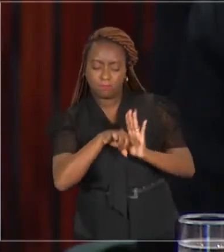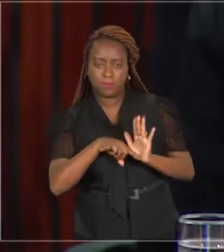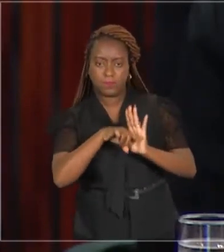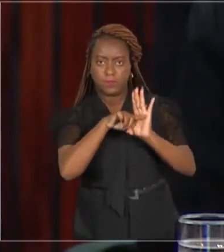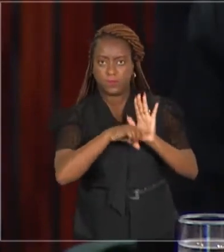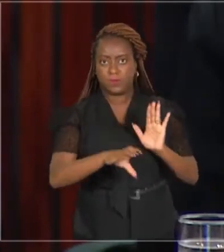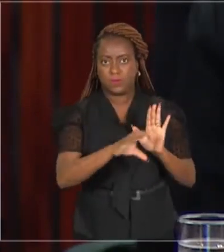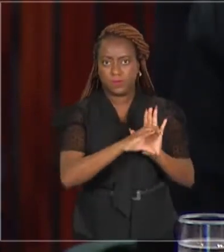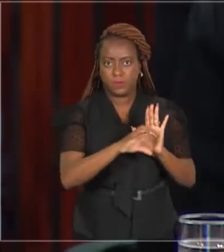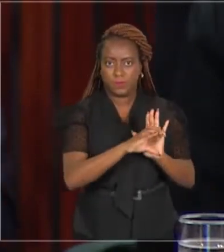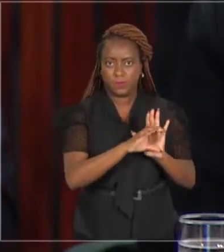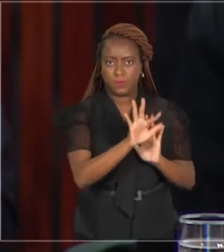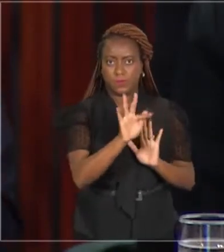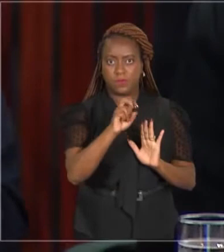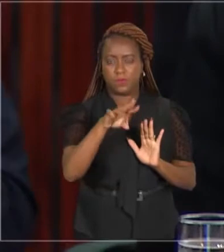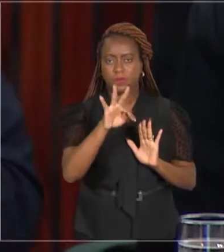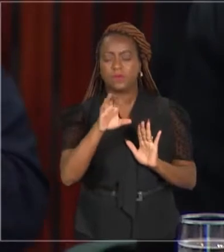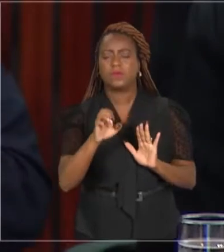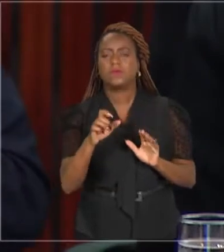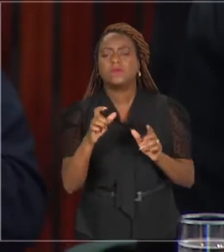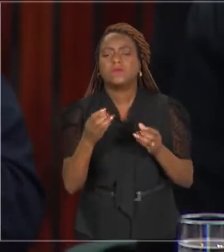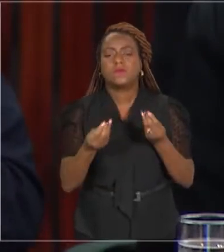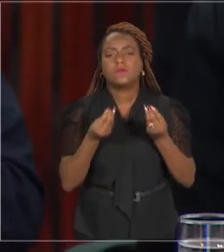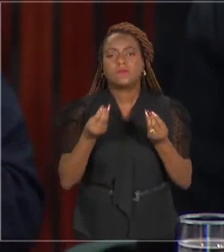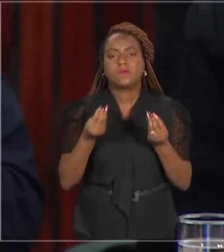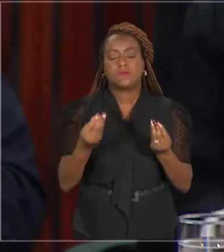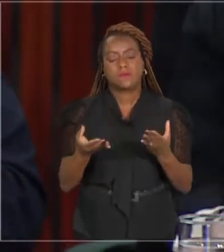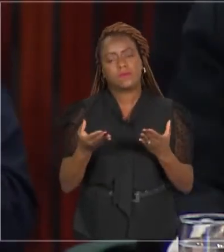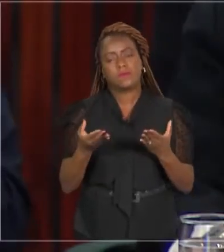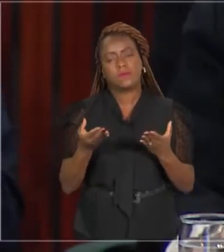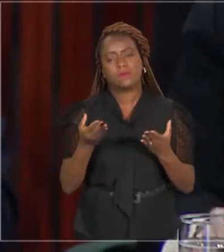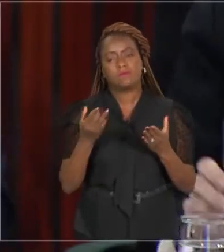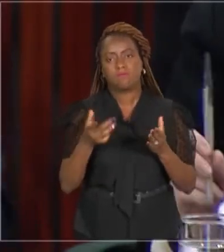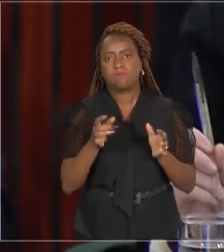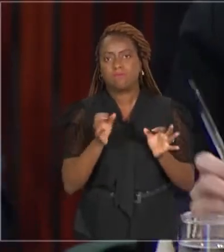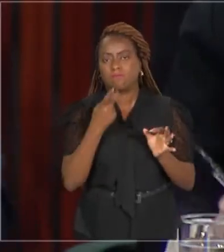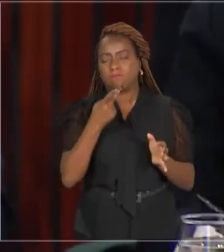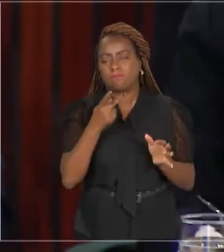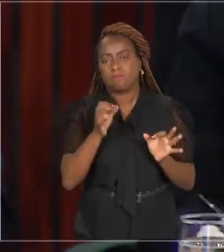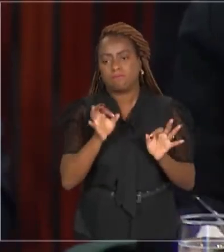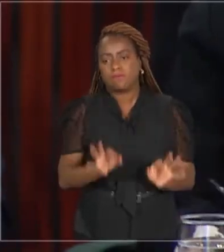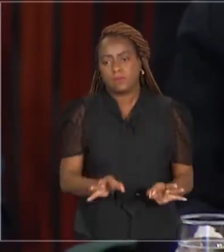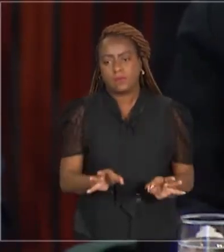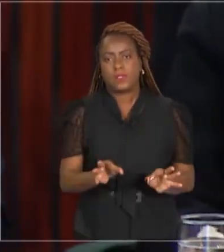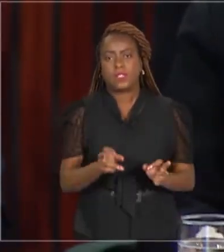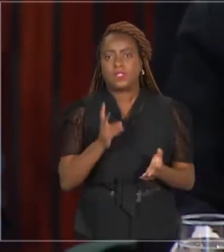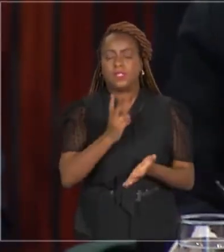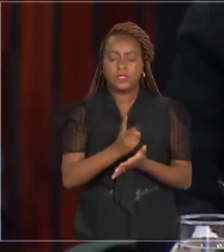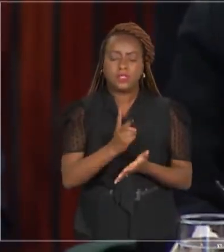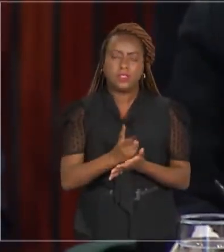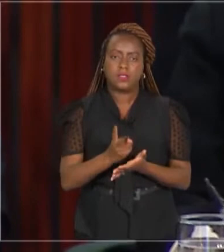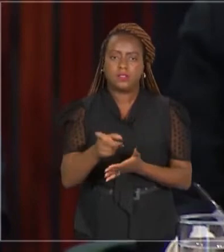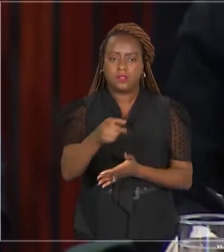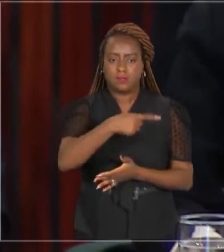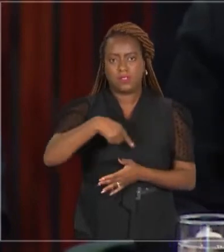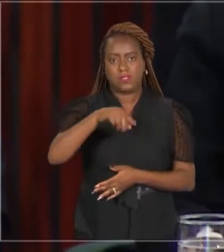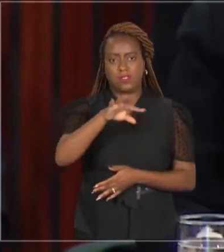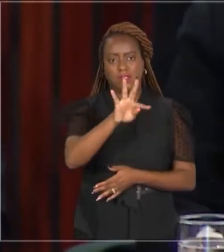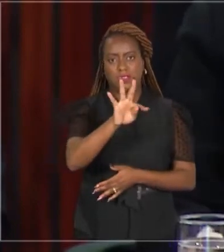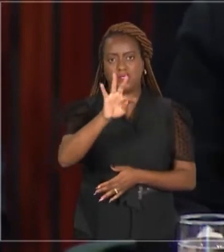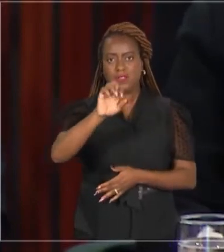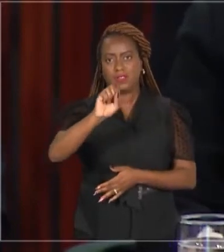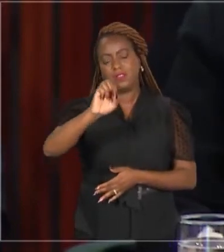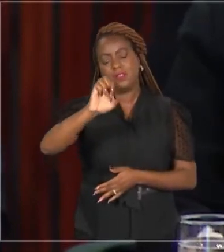o código fonte Exatamente é para reafirmar o que sempre o Tribunal Superior